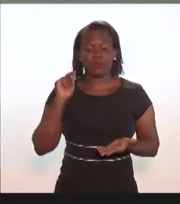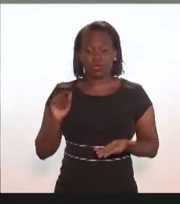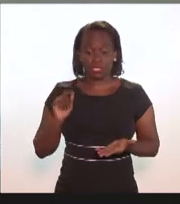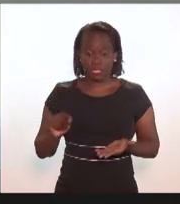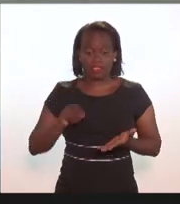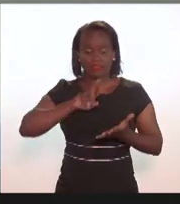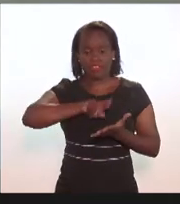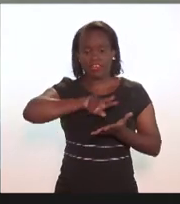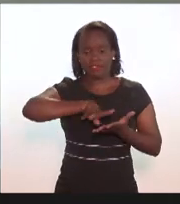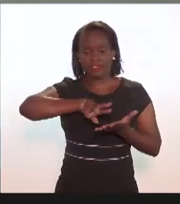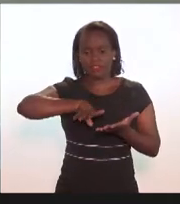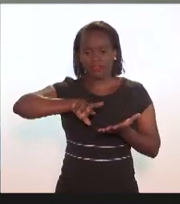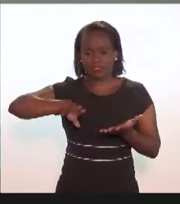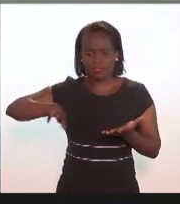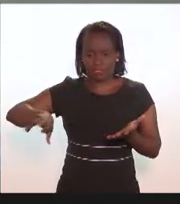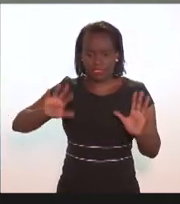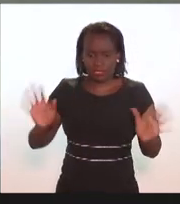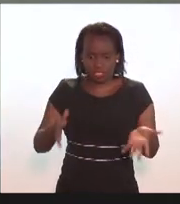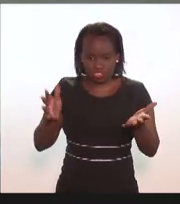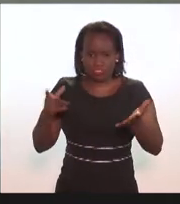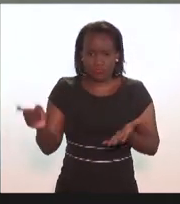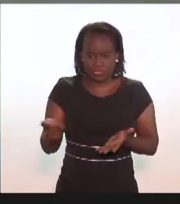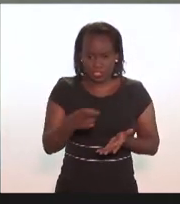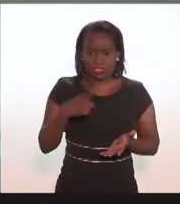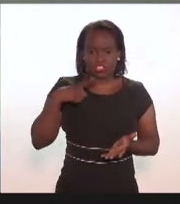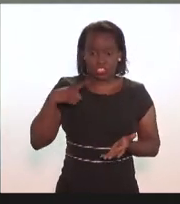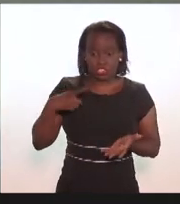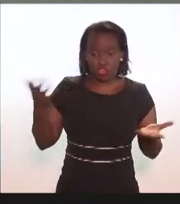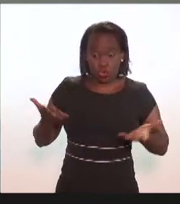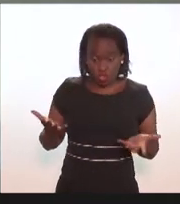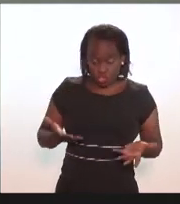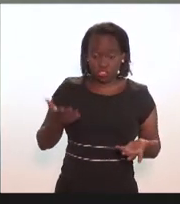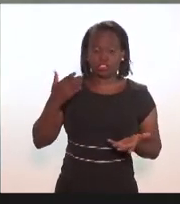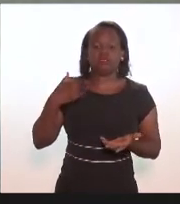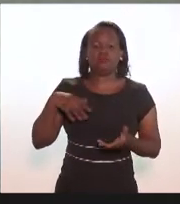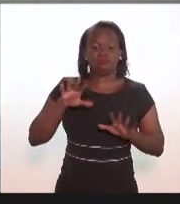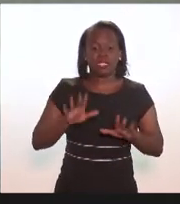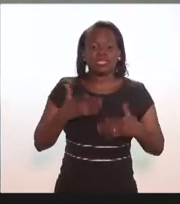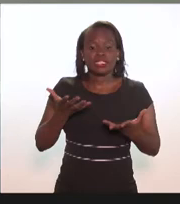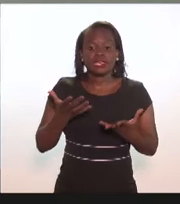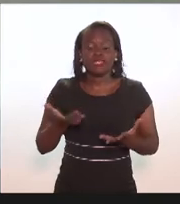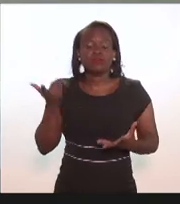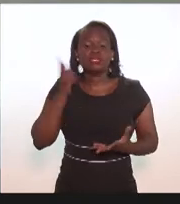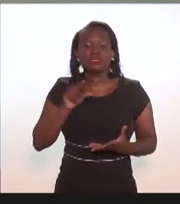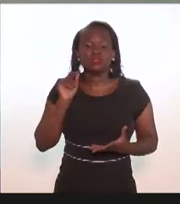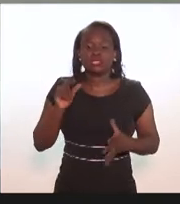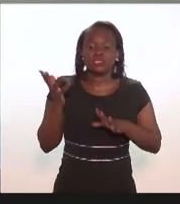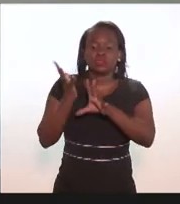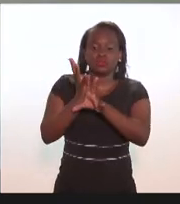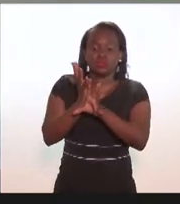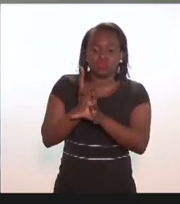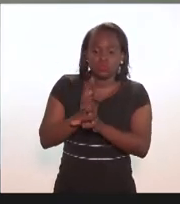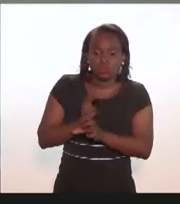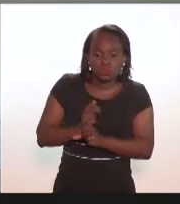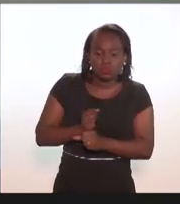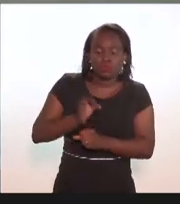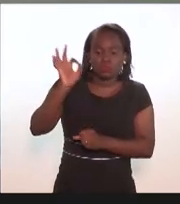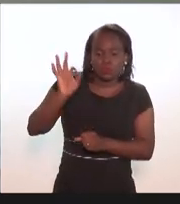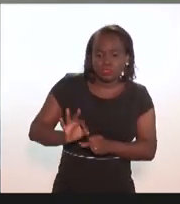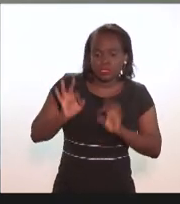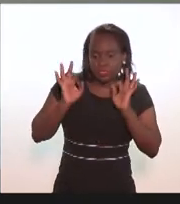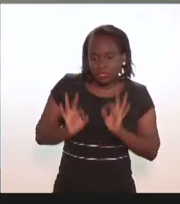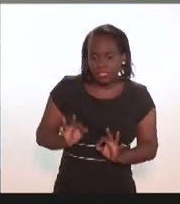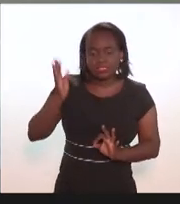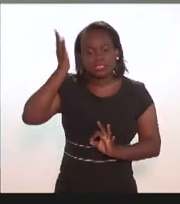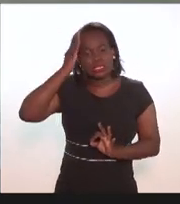das várias formas de incentivo fiscal que estão hoje vigentes, a gente consiga calcular as alíquotas efetivas e